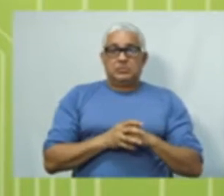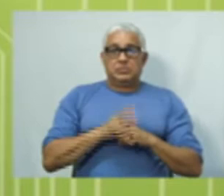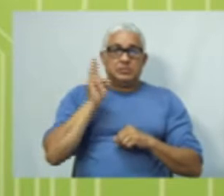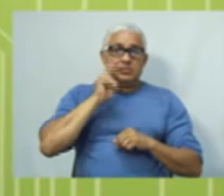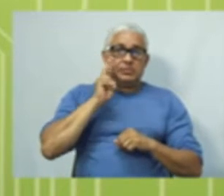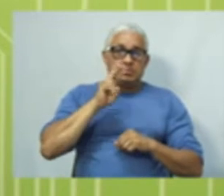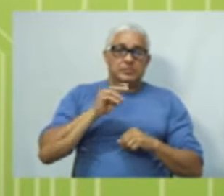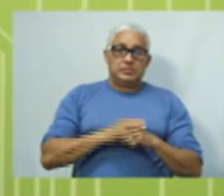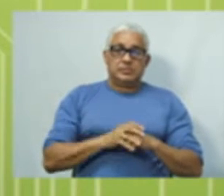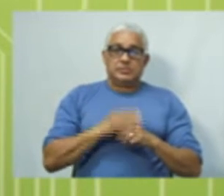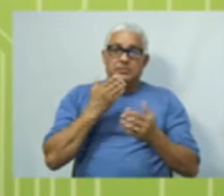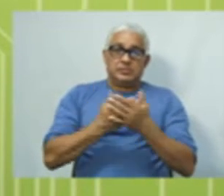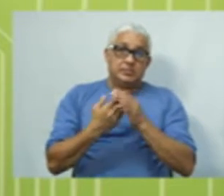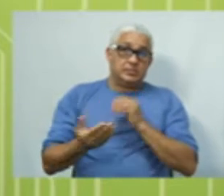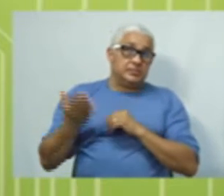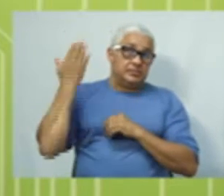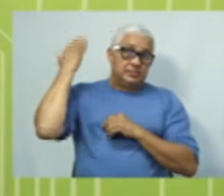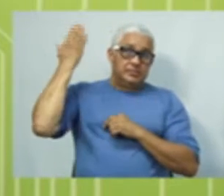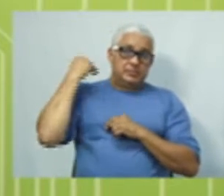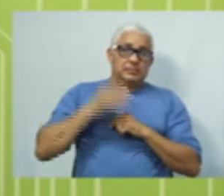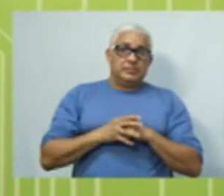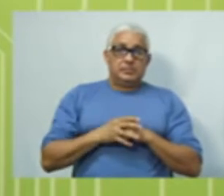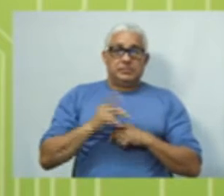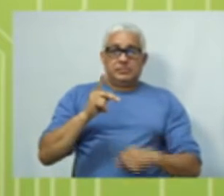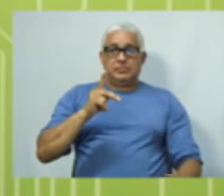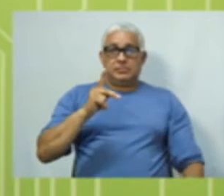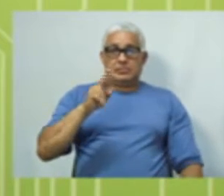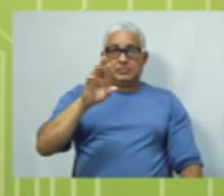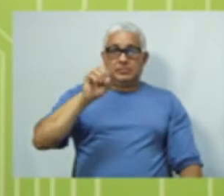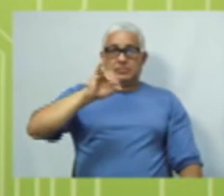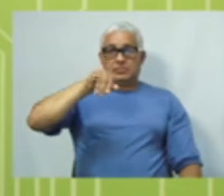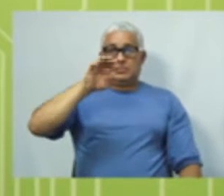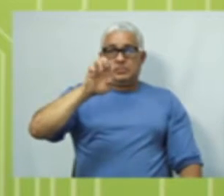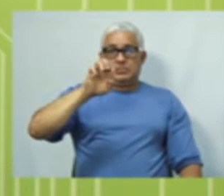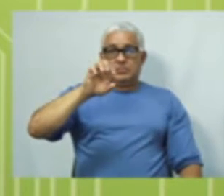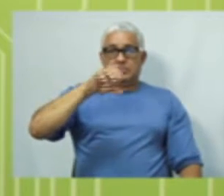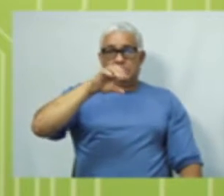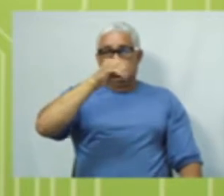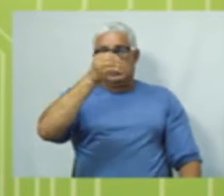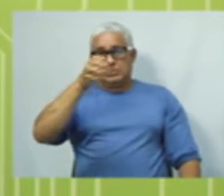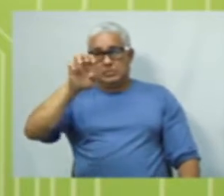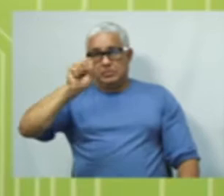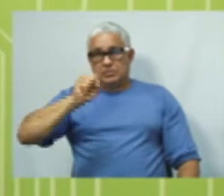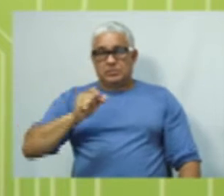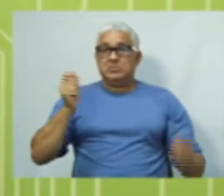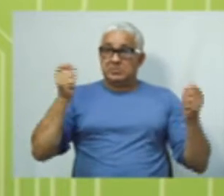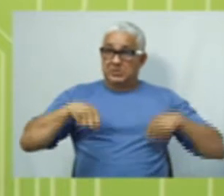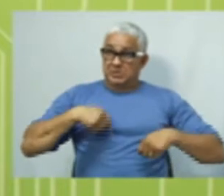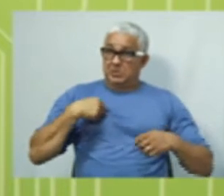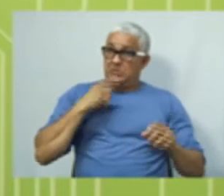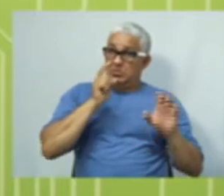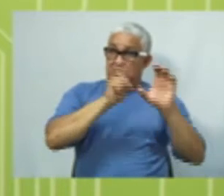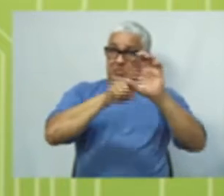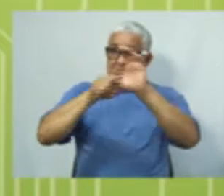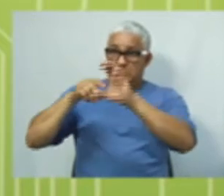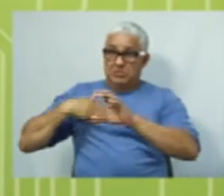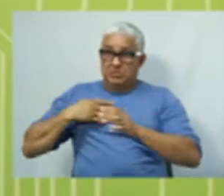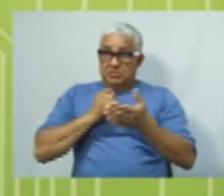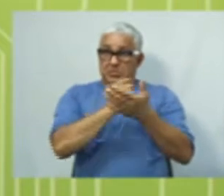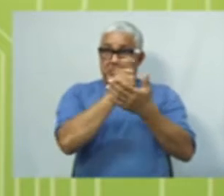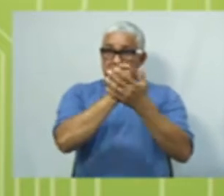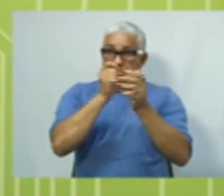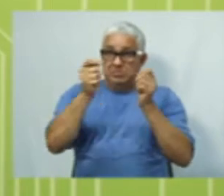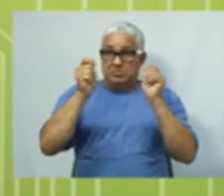penúltima aula? Projeções. Eu tenho condições de honrar meus compromissos? Então é por meio